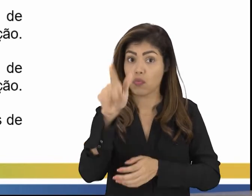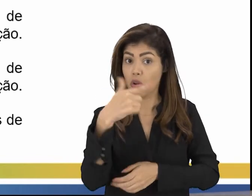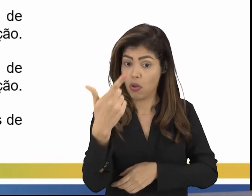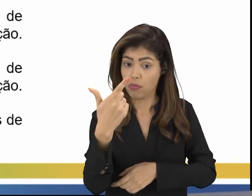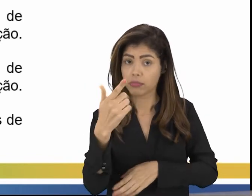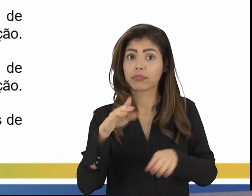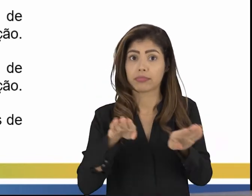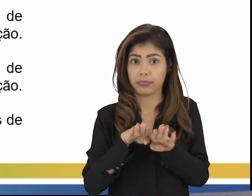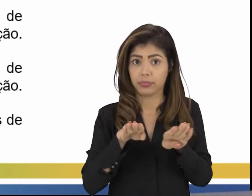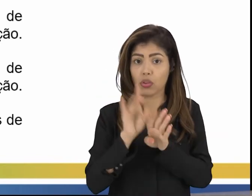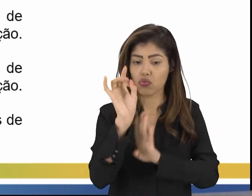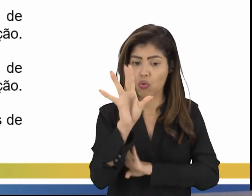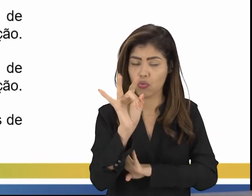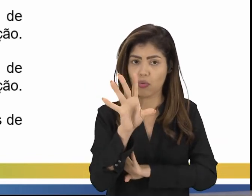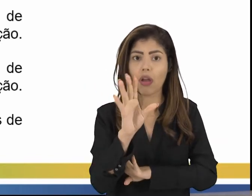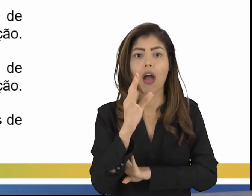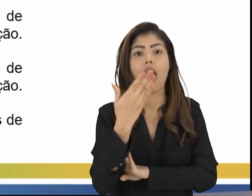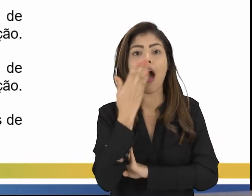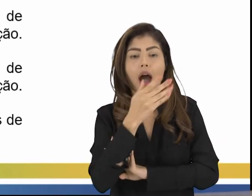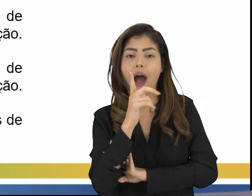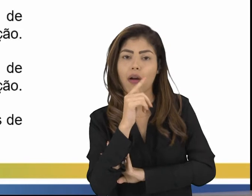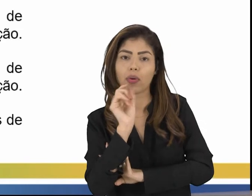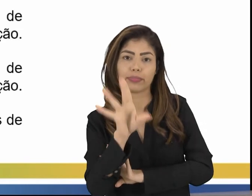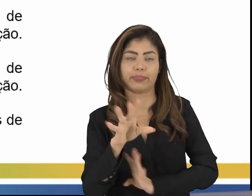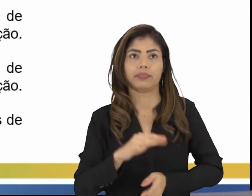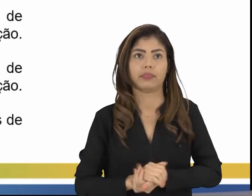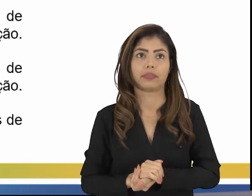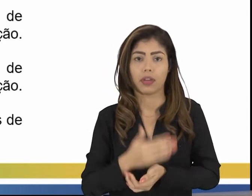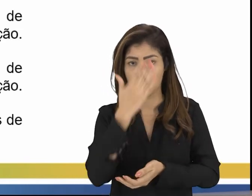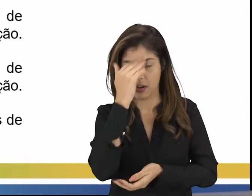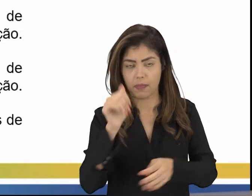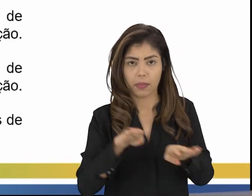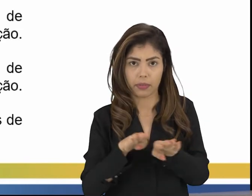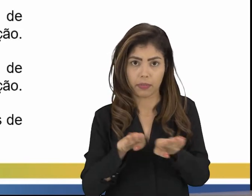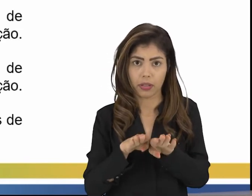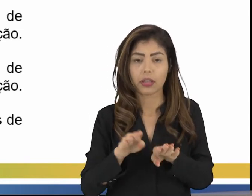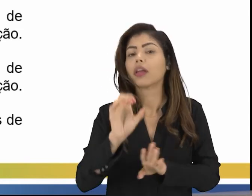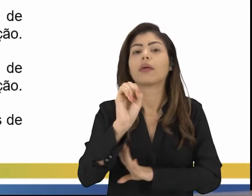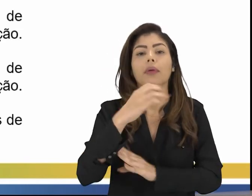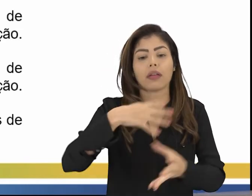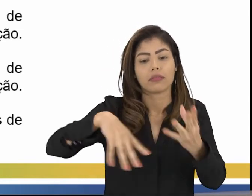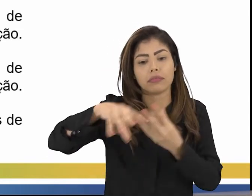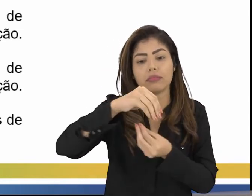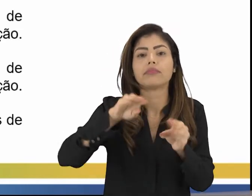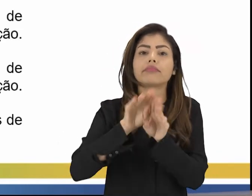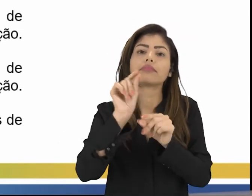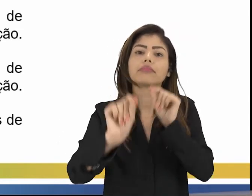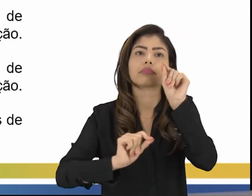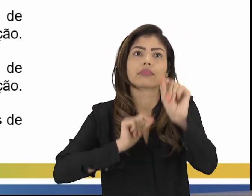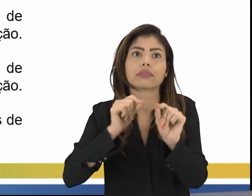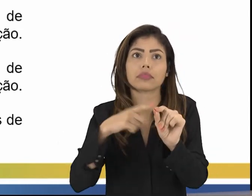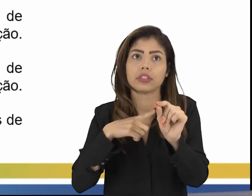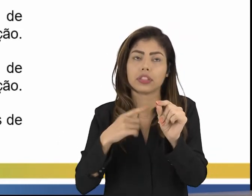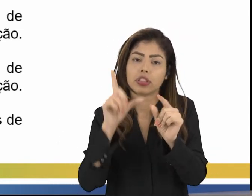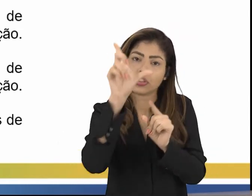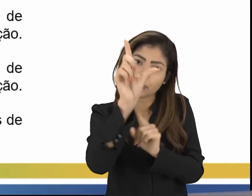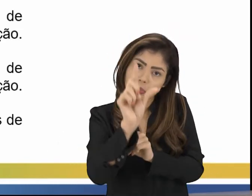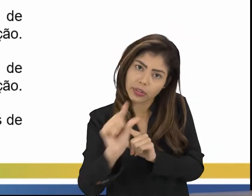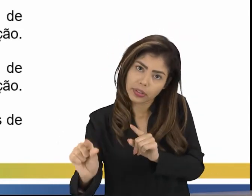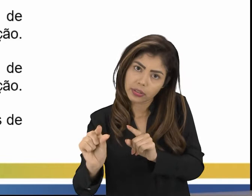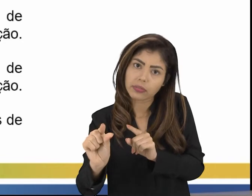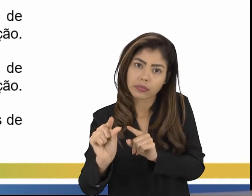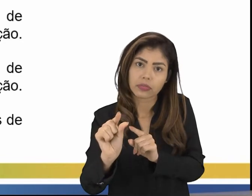frasco apenas com água pura. Então nós sabemos que na minha solução eu tenho uma diminuição da pressão de